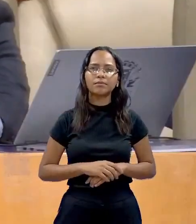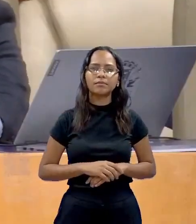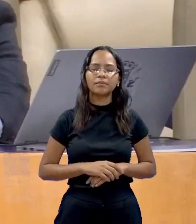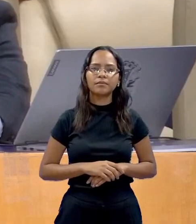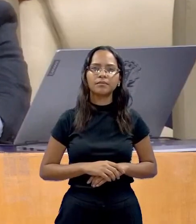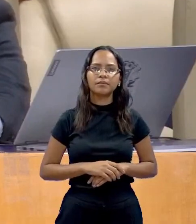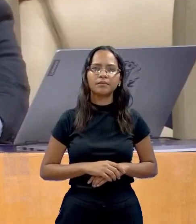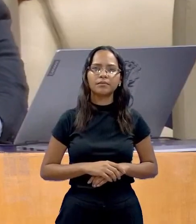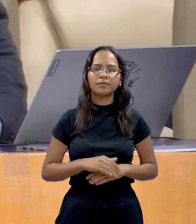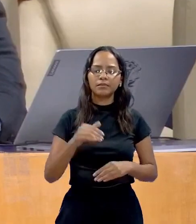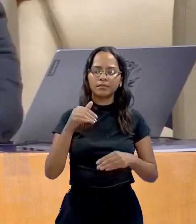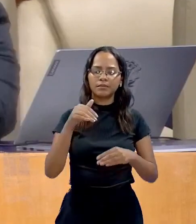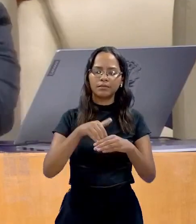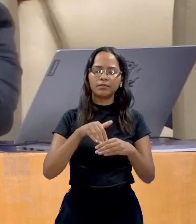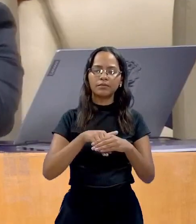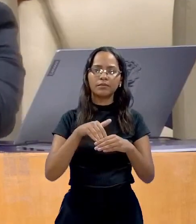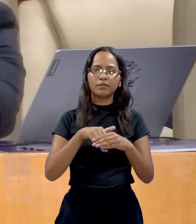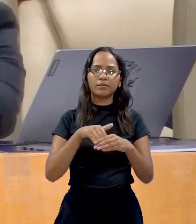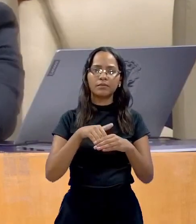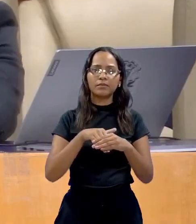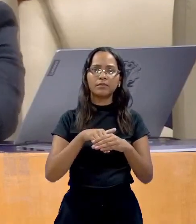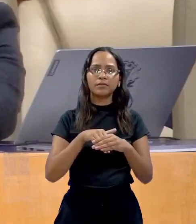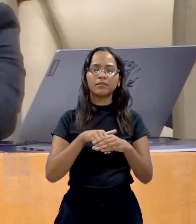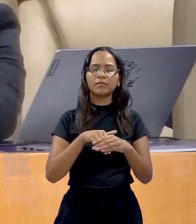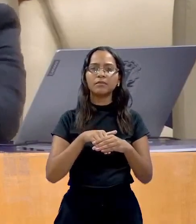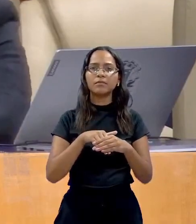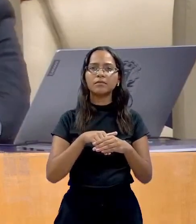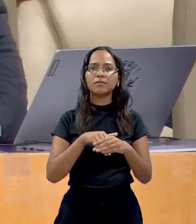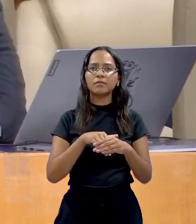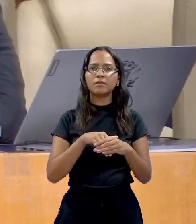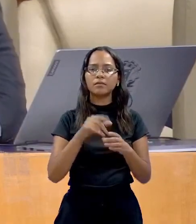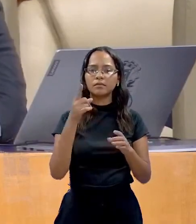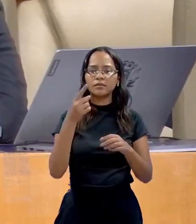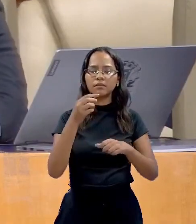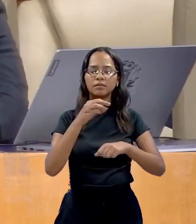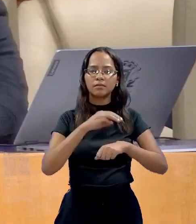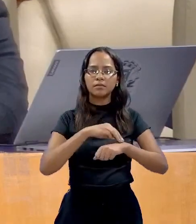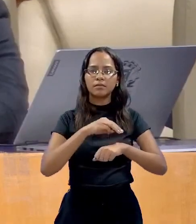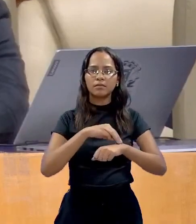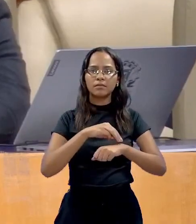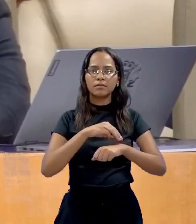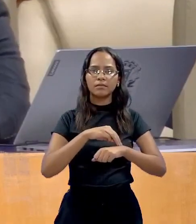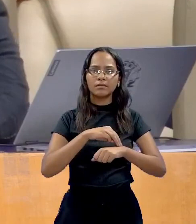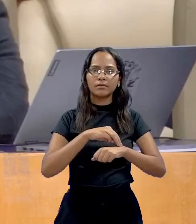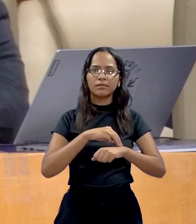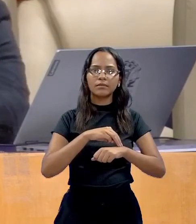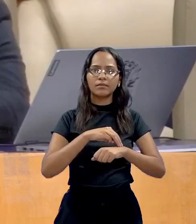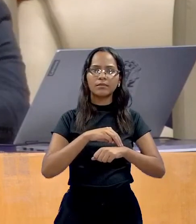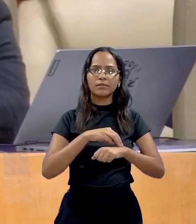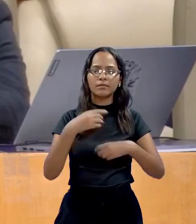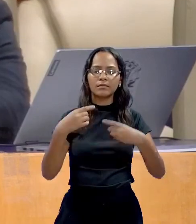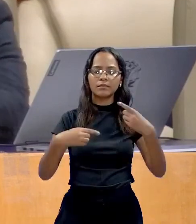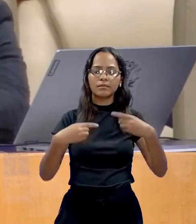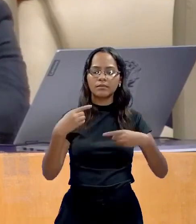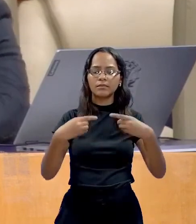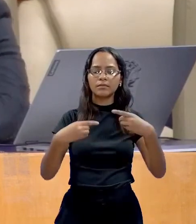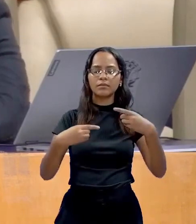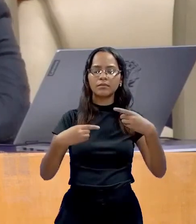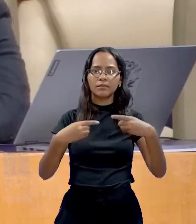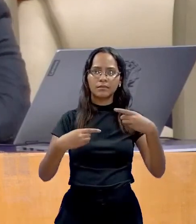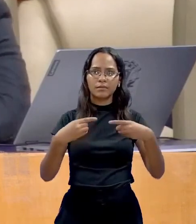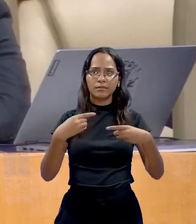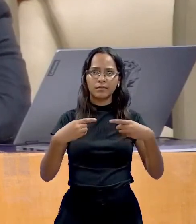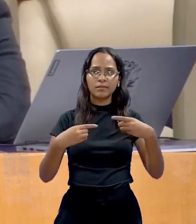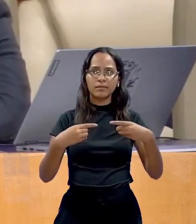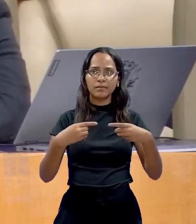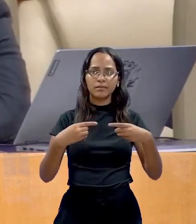Em votação. Opa! Questão de ordem. Discussão. Para discutir o projeto, para discutir o